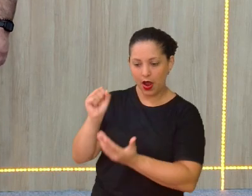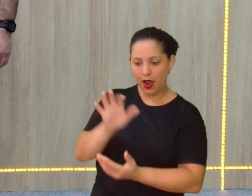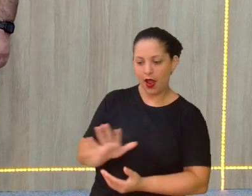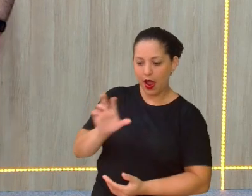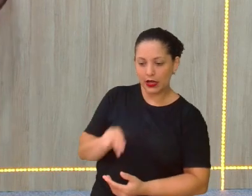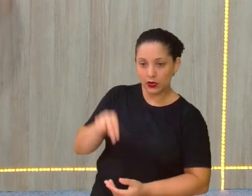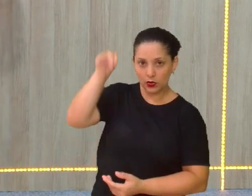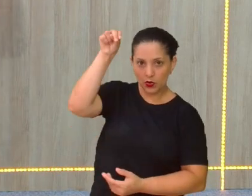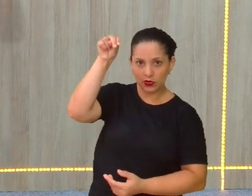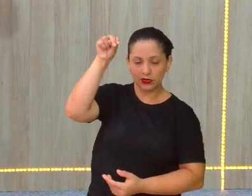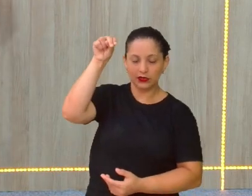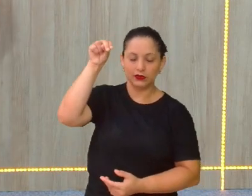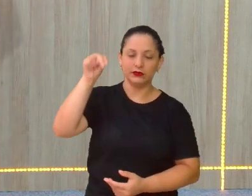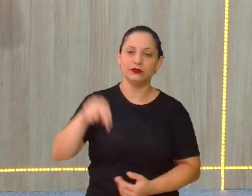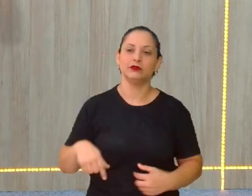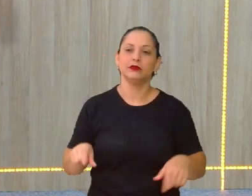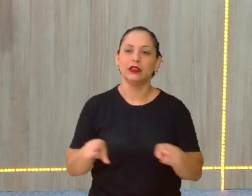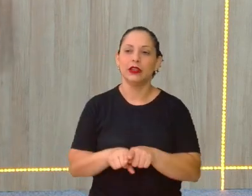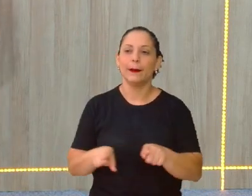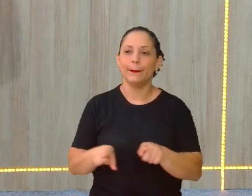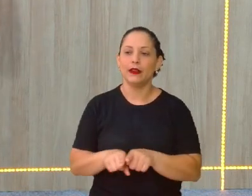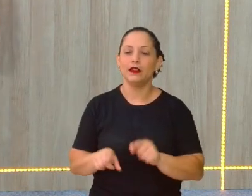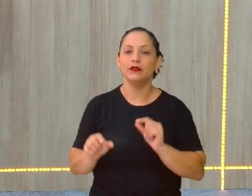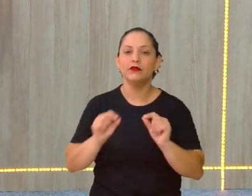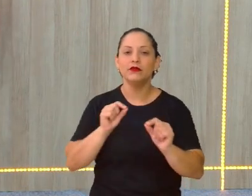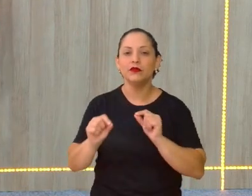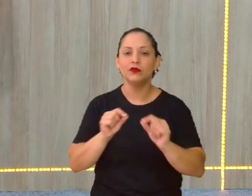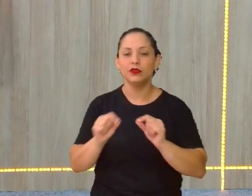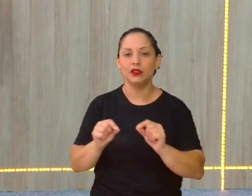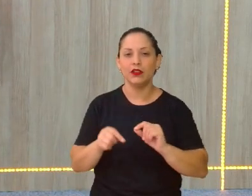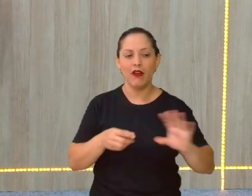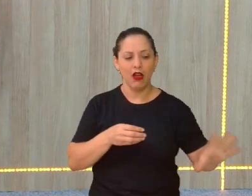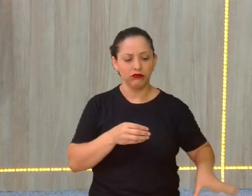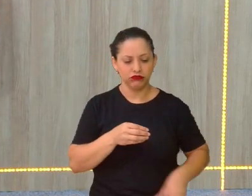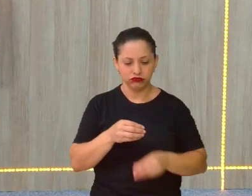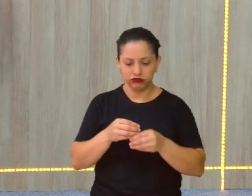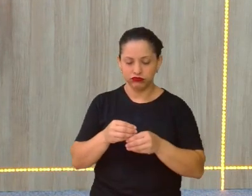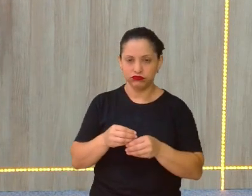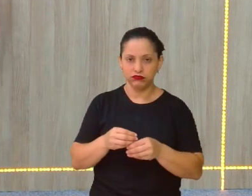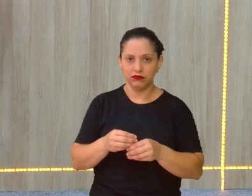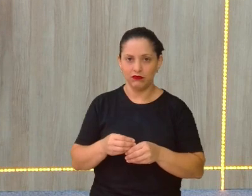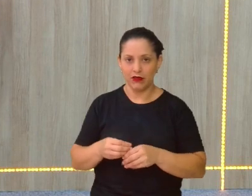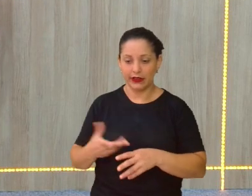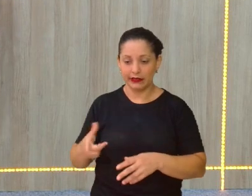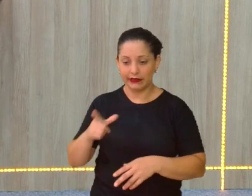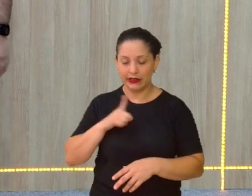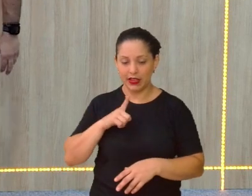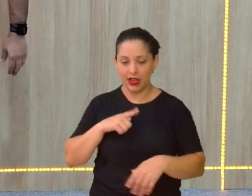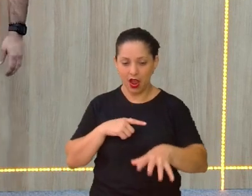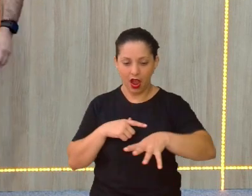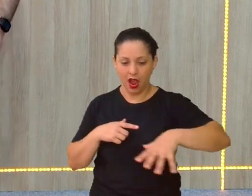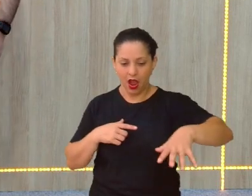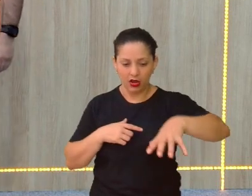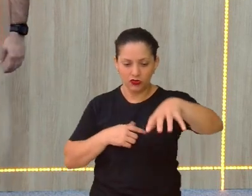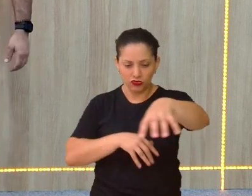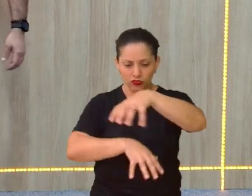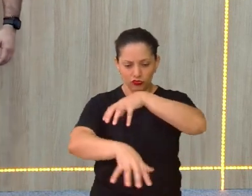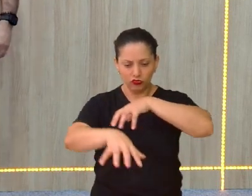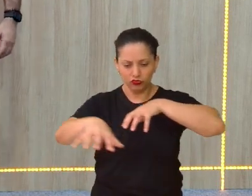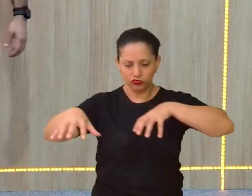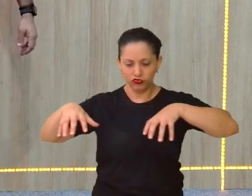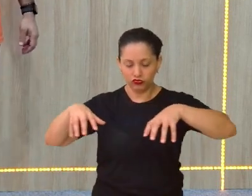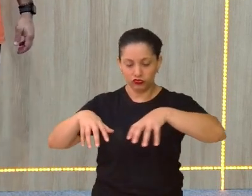e gradativamente eles vão anexando territórios, né, anexando aldeias dominadas, e essas